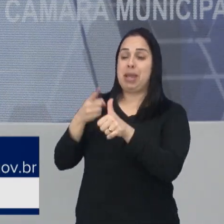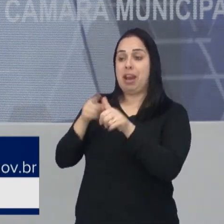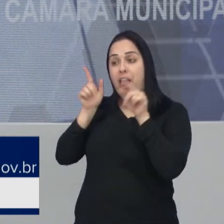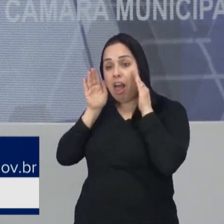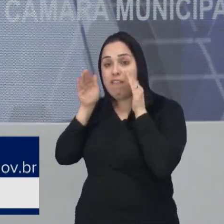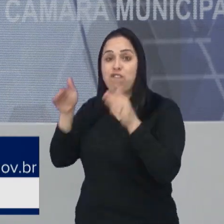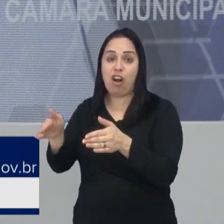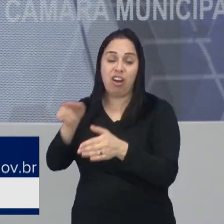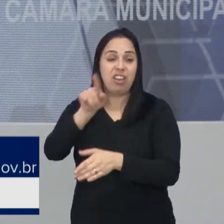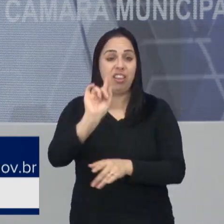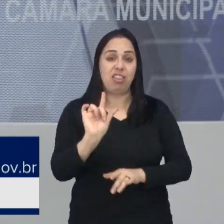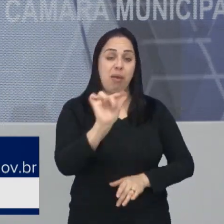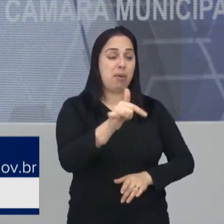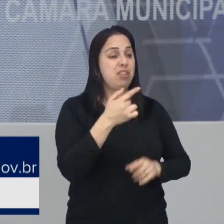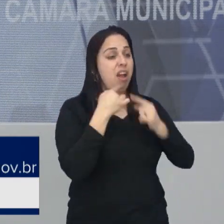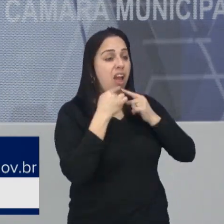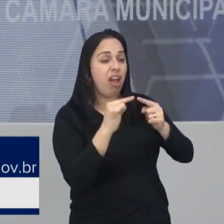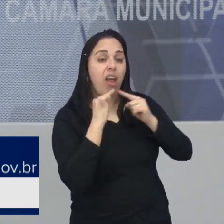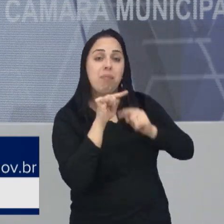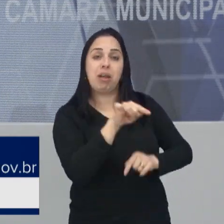ficar batendo